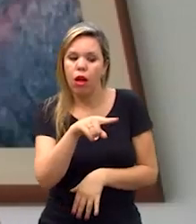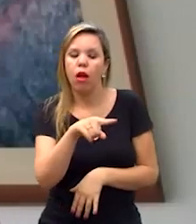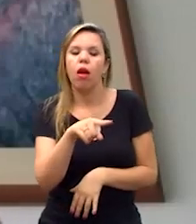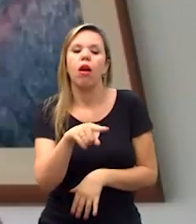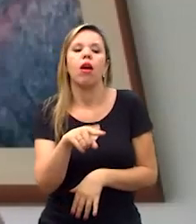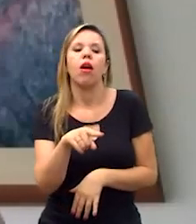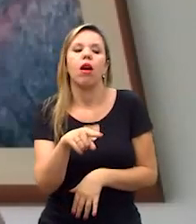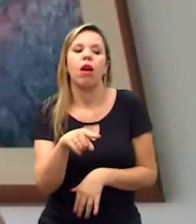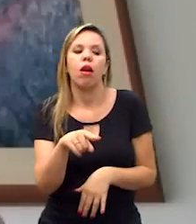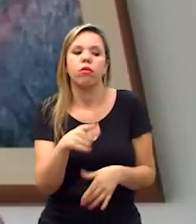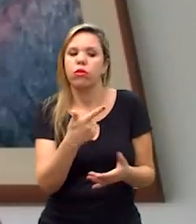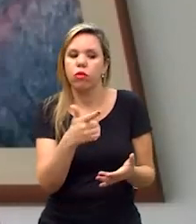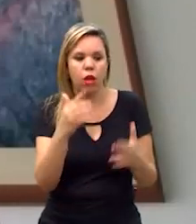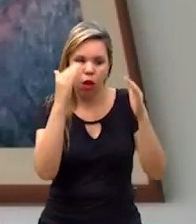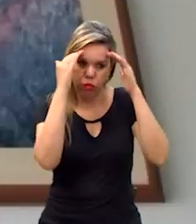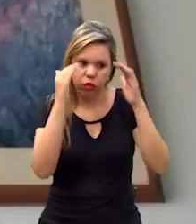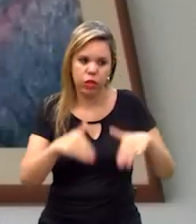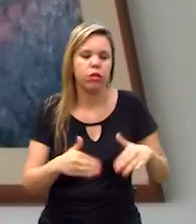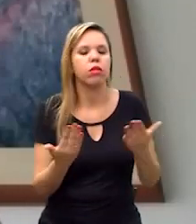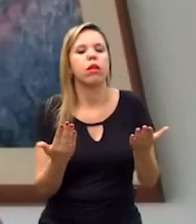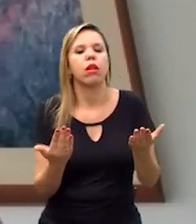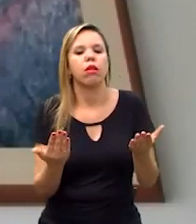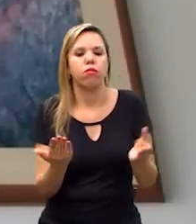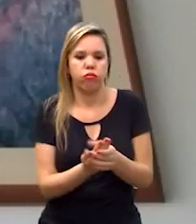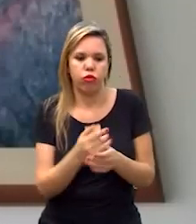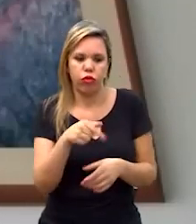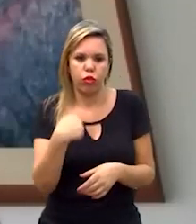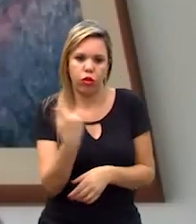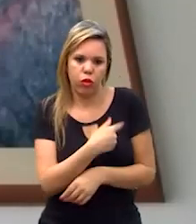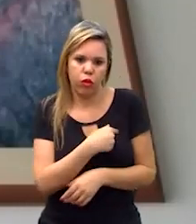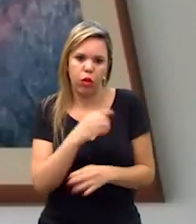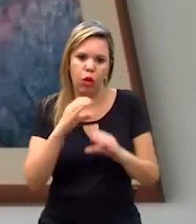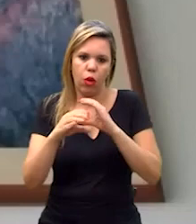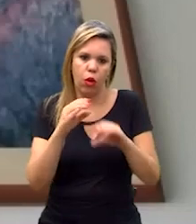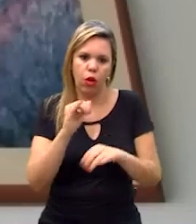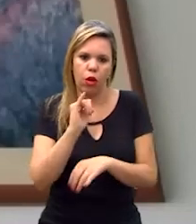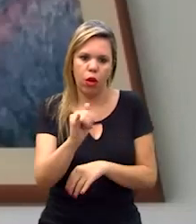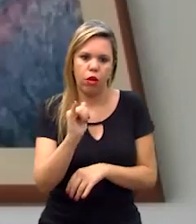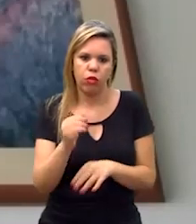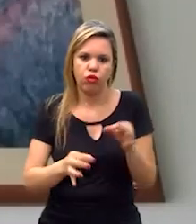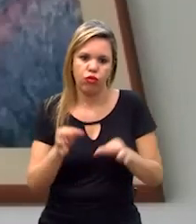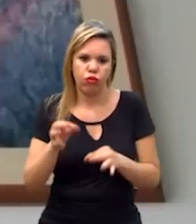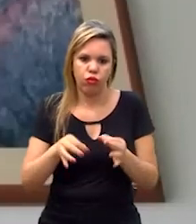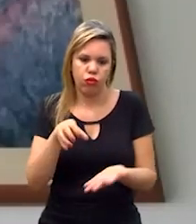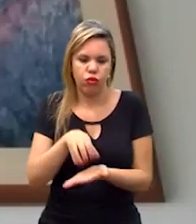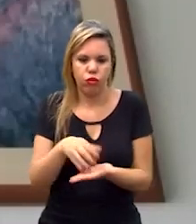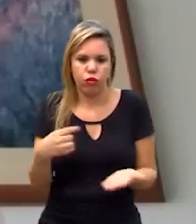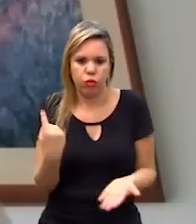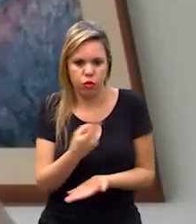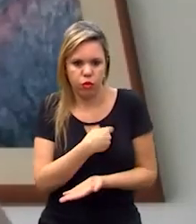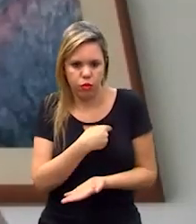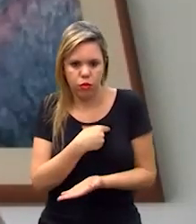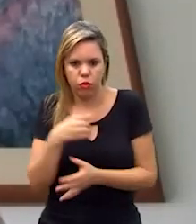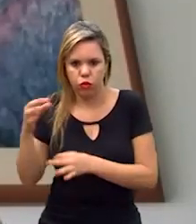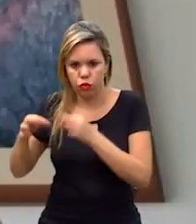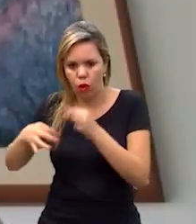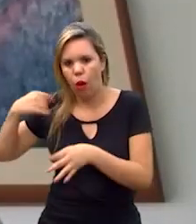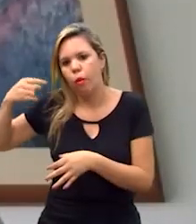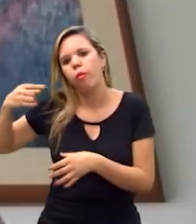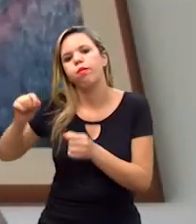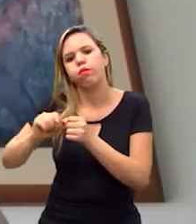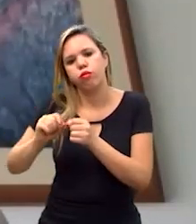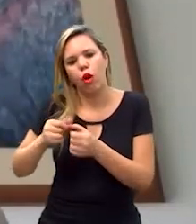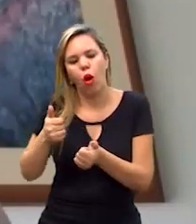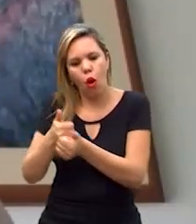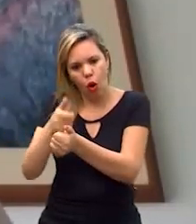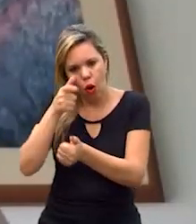que a liminar está sendo descumprida e que nós vamos ter que comunicar isso à justiça. O nosso